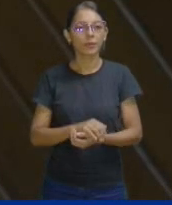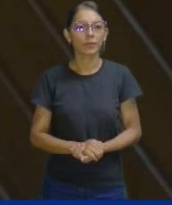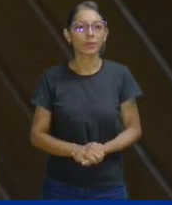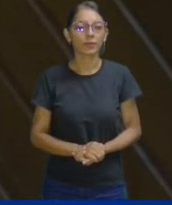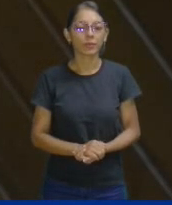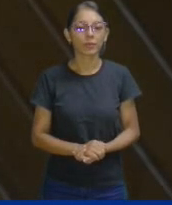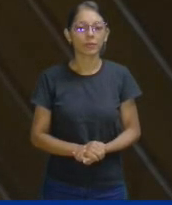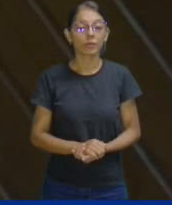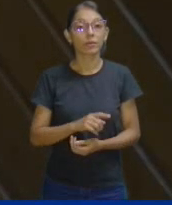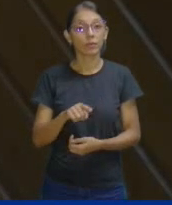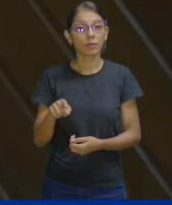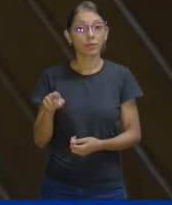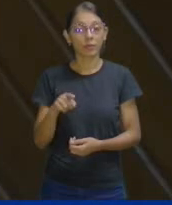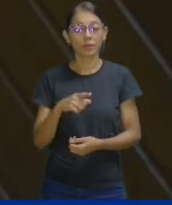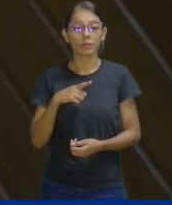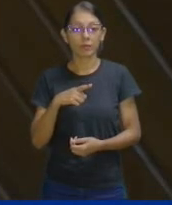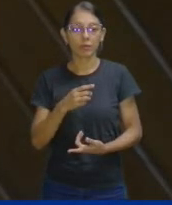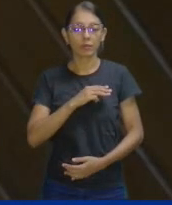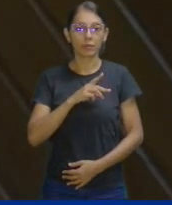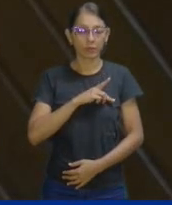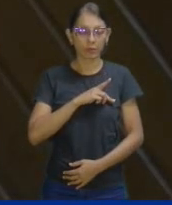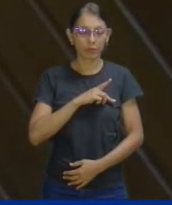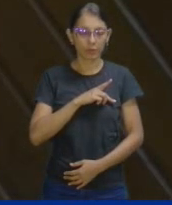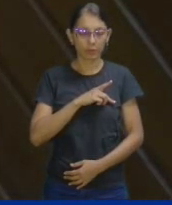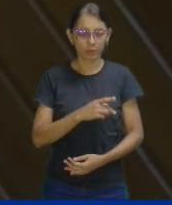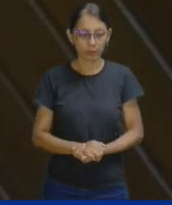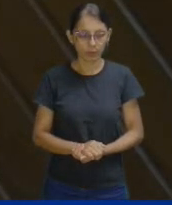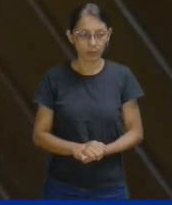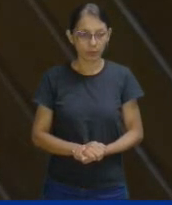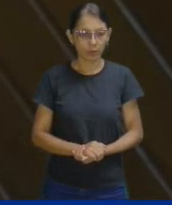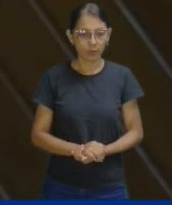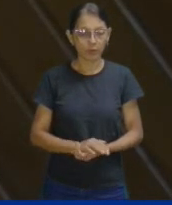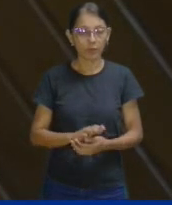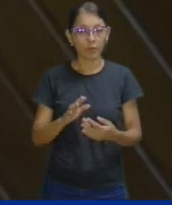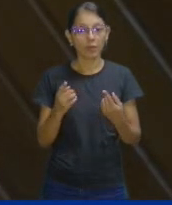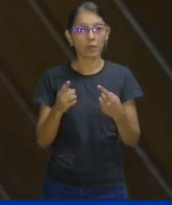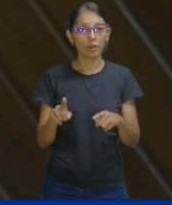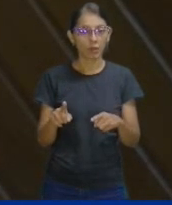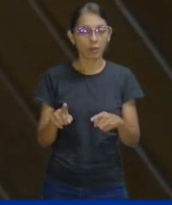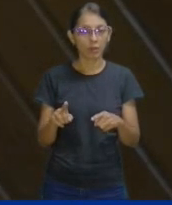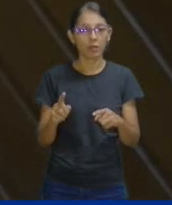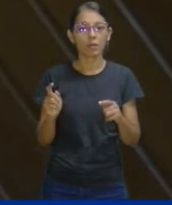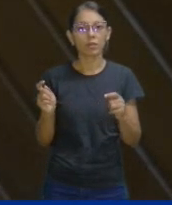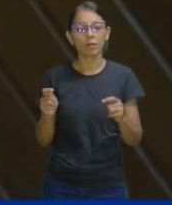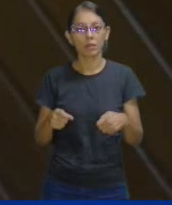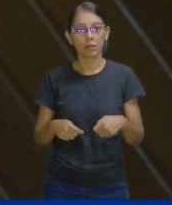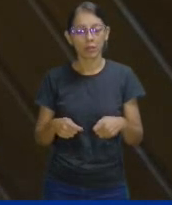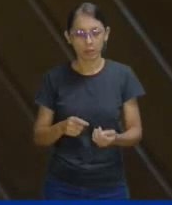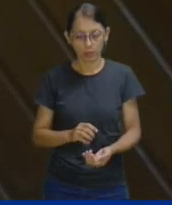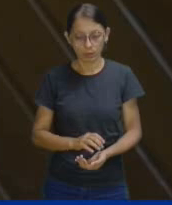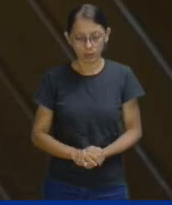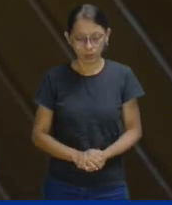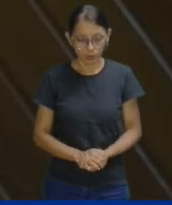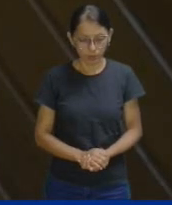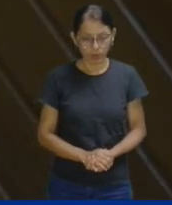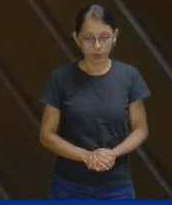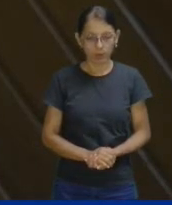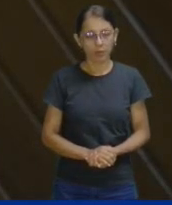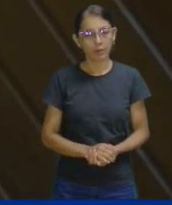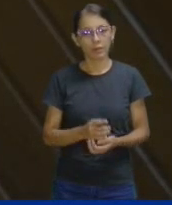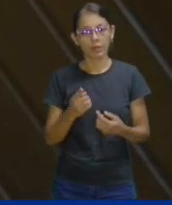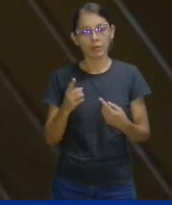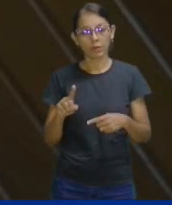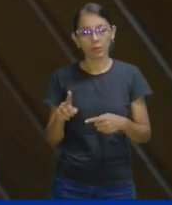de regularização das contas e o Ministério Público Eleitoral se manifestou em igual sentido, cujo ID consta a